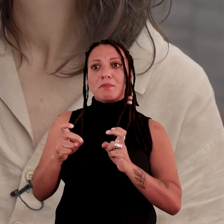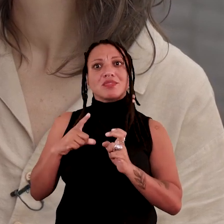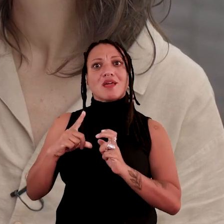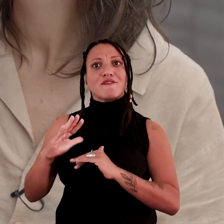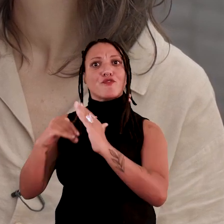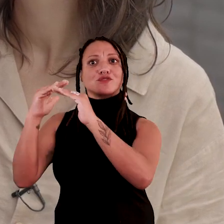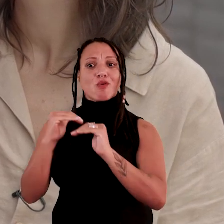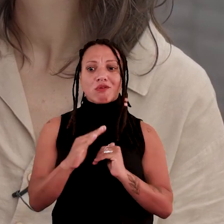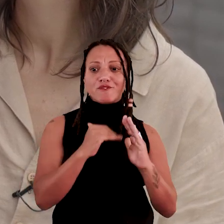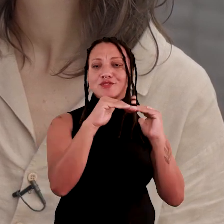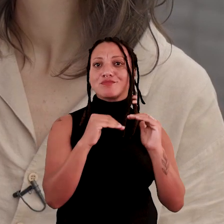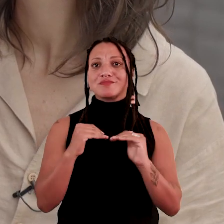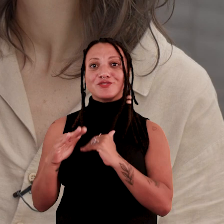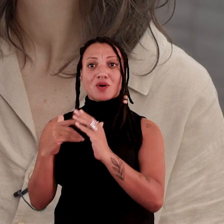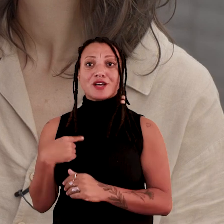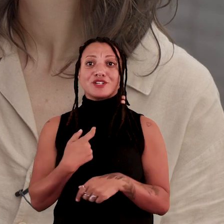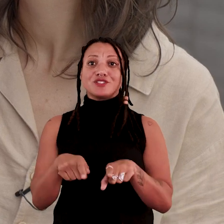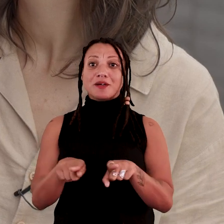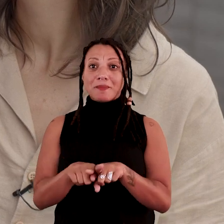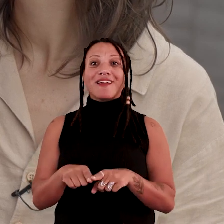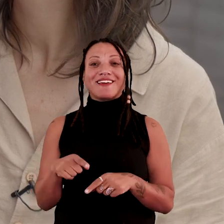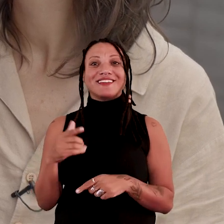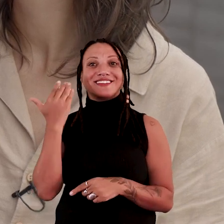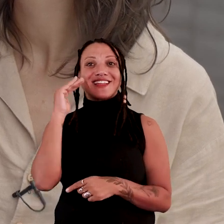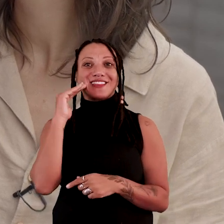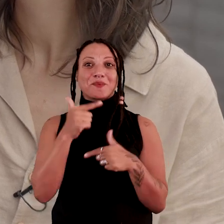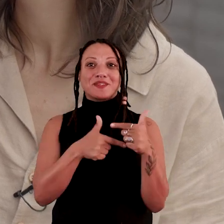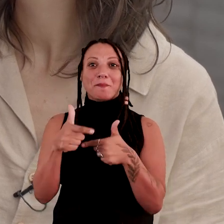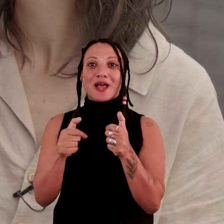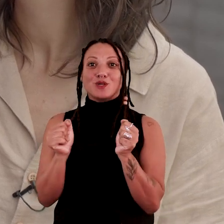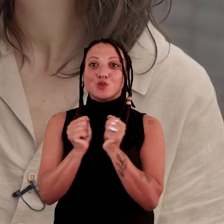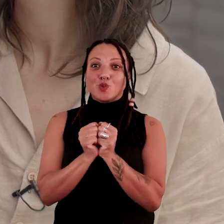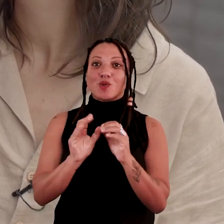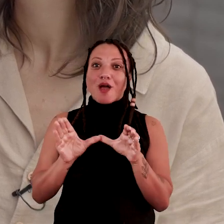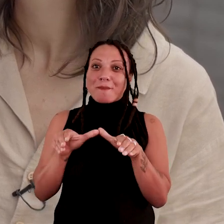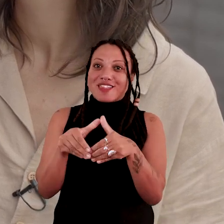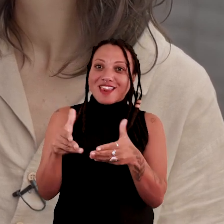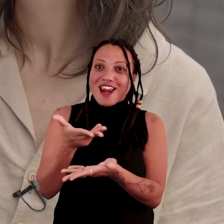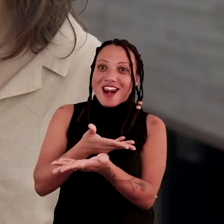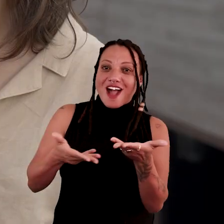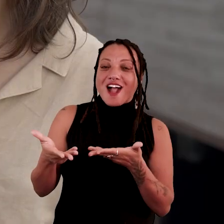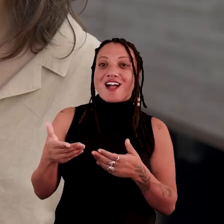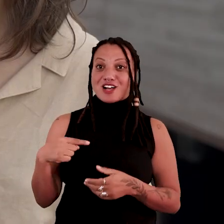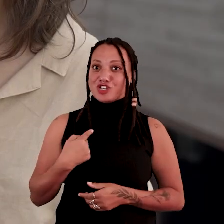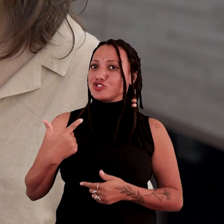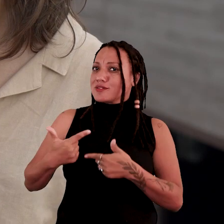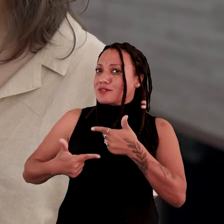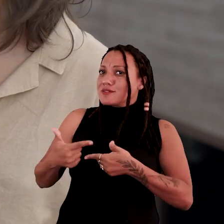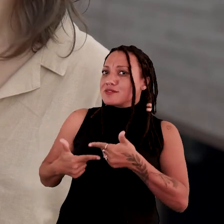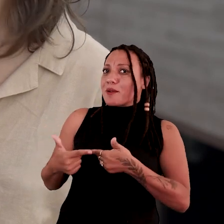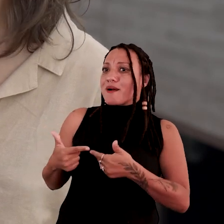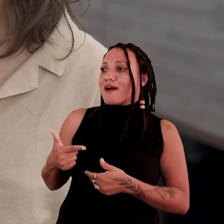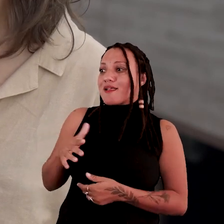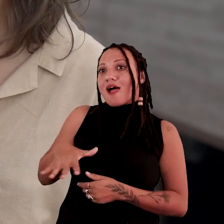trabalho junto à comunidade, e ainda mais a gente que trabalha muito num território rural, de difícil acesso. Então é muito